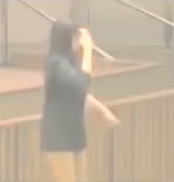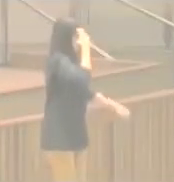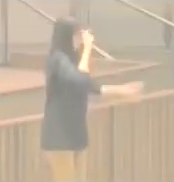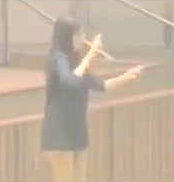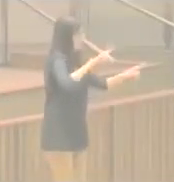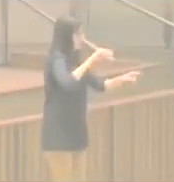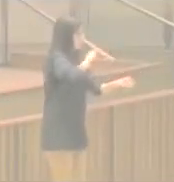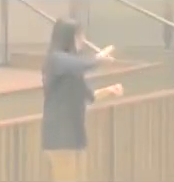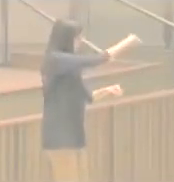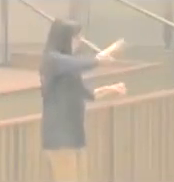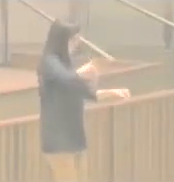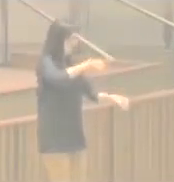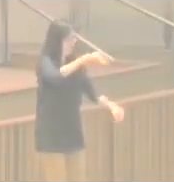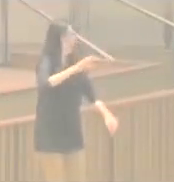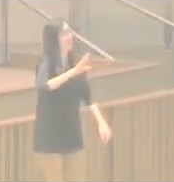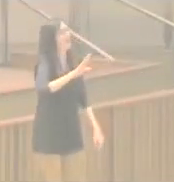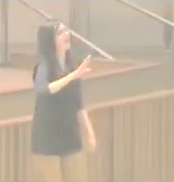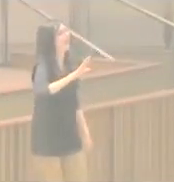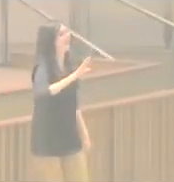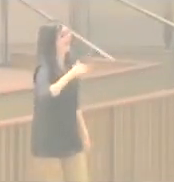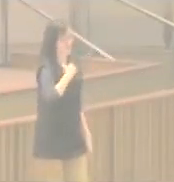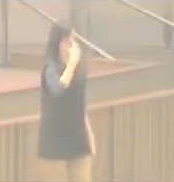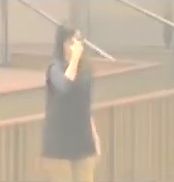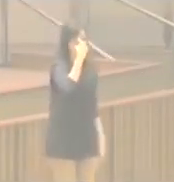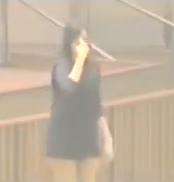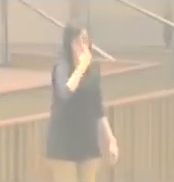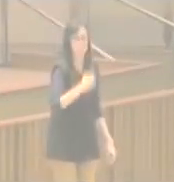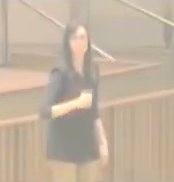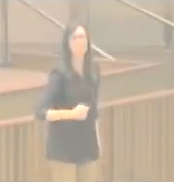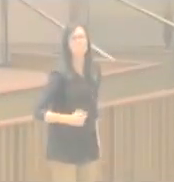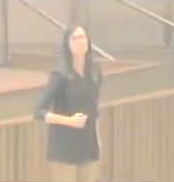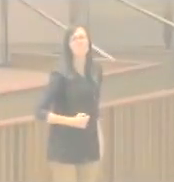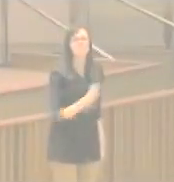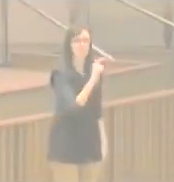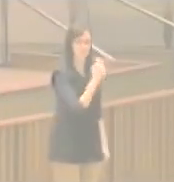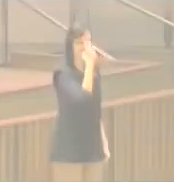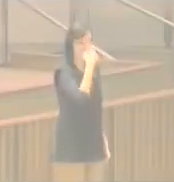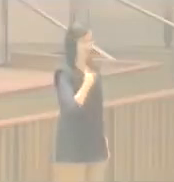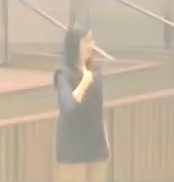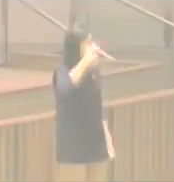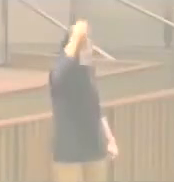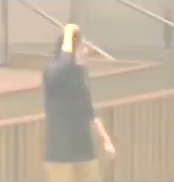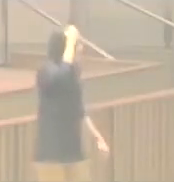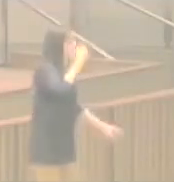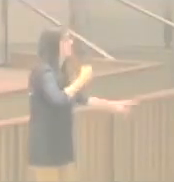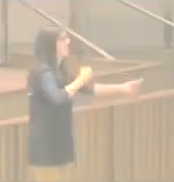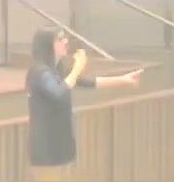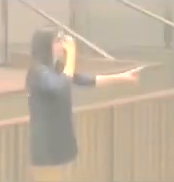E então Manassés pensou: ah, que inteligente esse negócio,